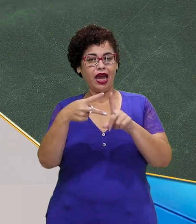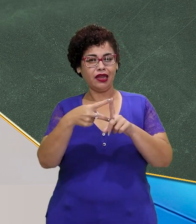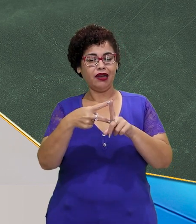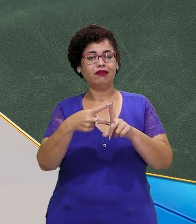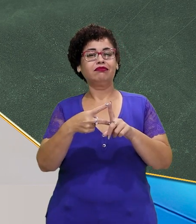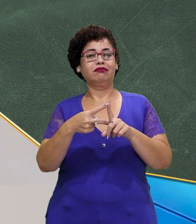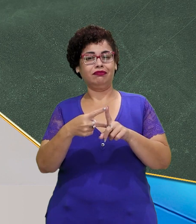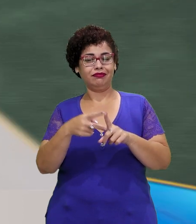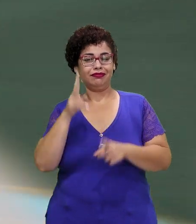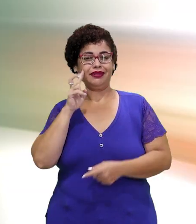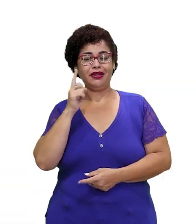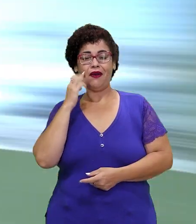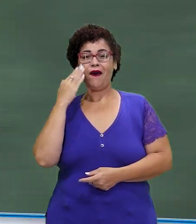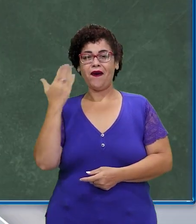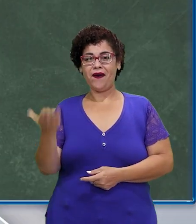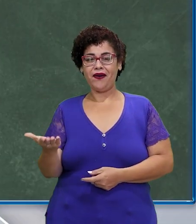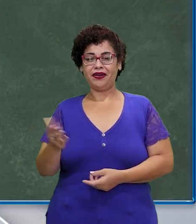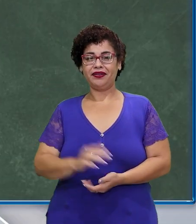Me acompanhe.